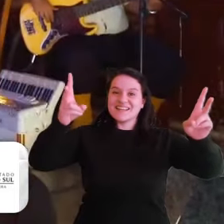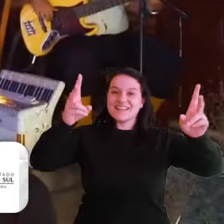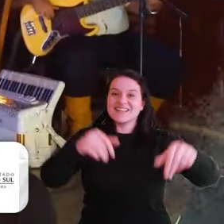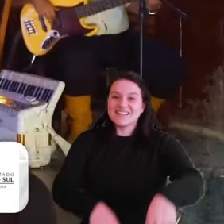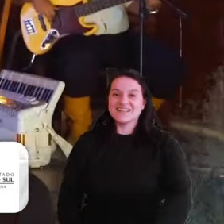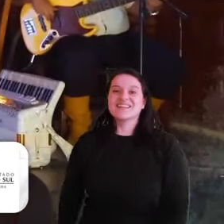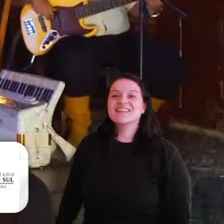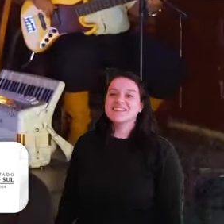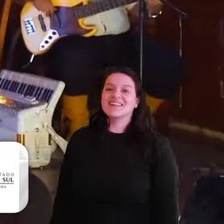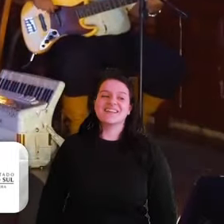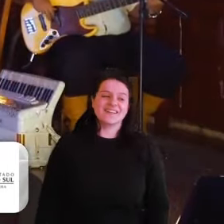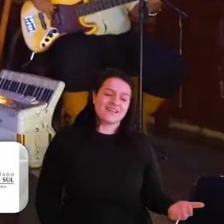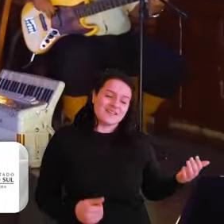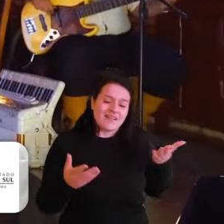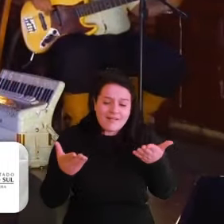Vaneninha,